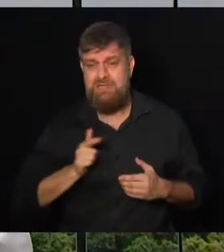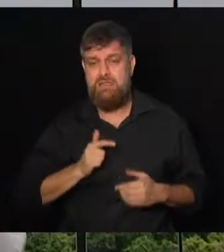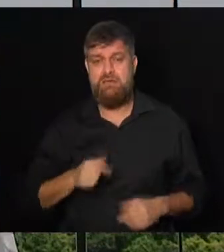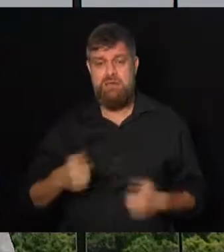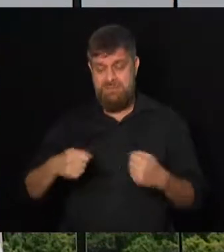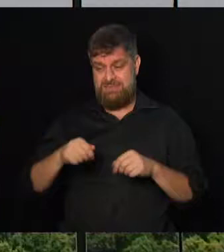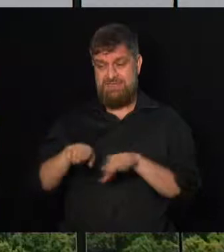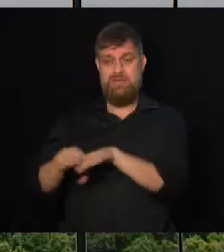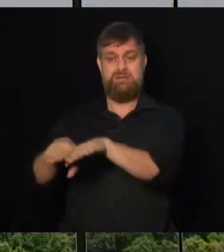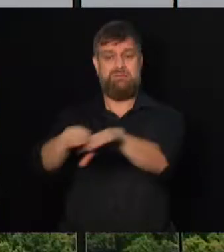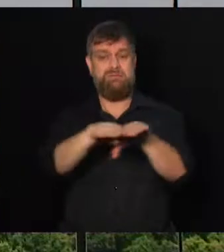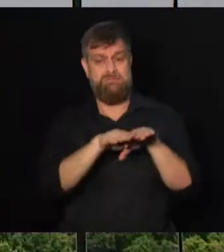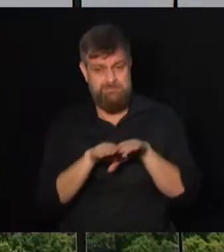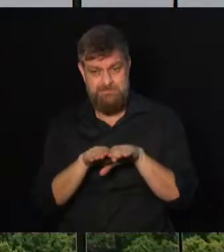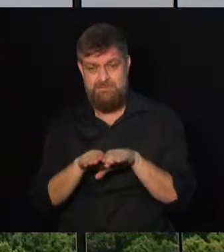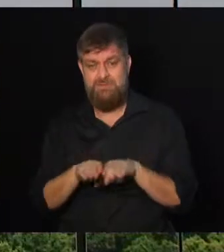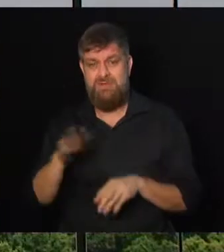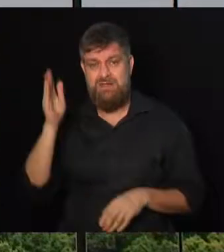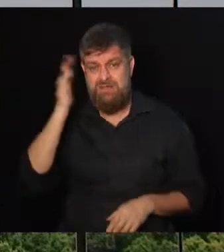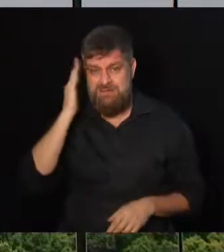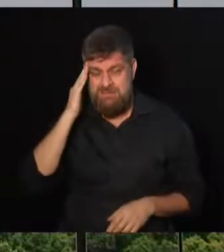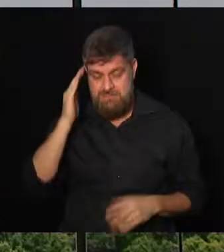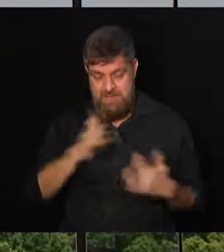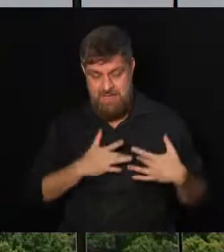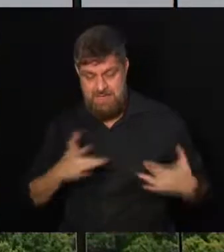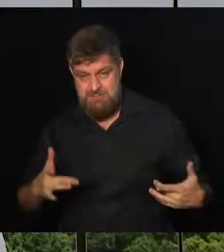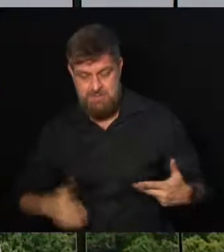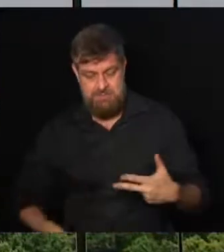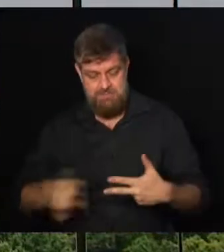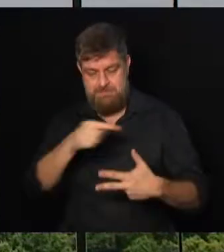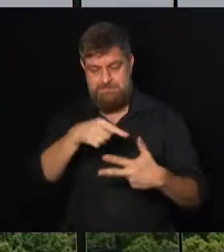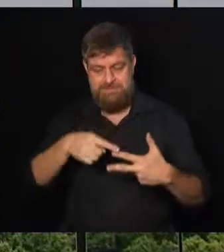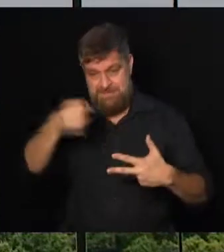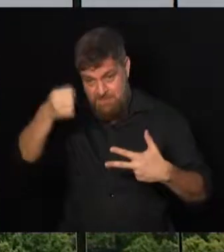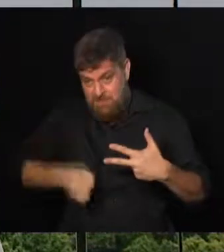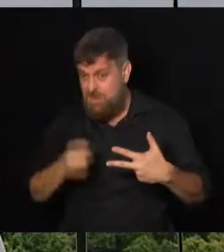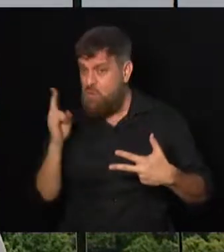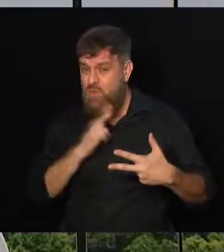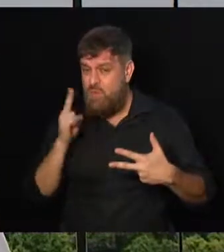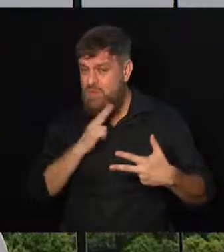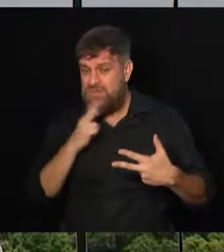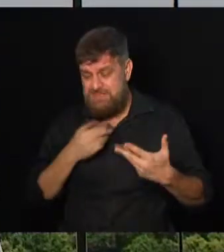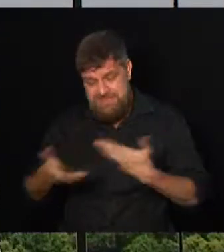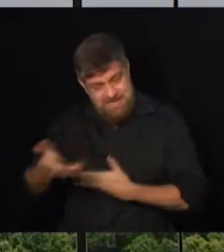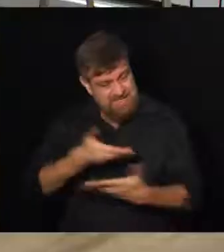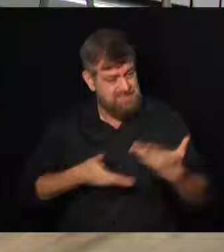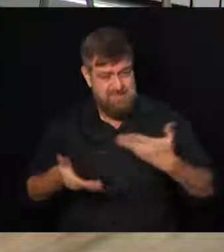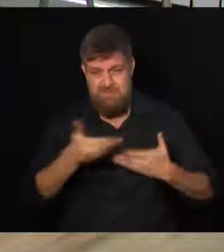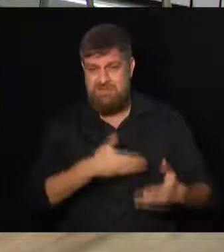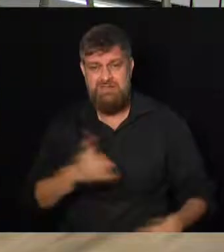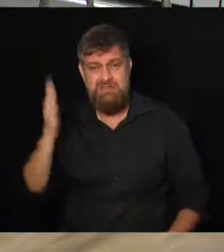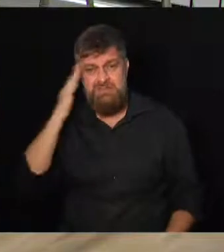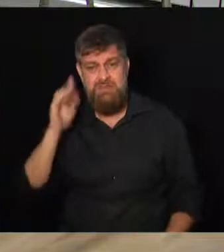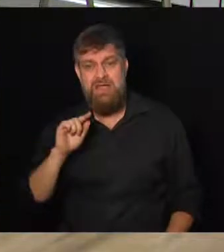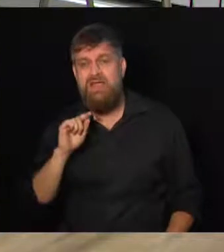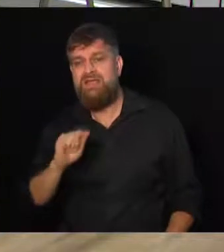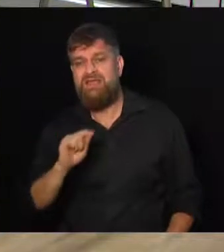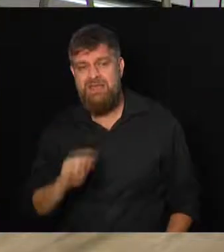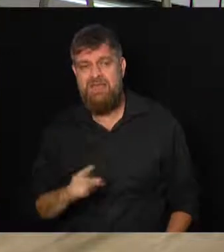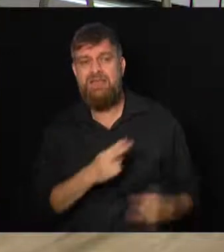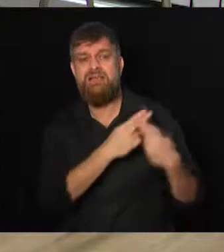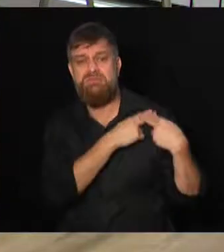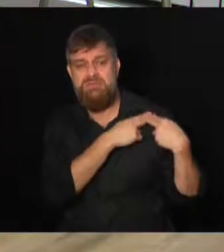universalidade e tal, mas essa discussão de solidariedade dos entes federativos tem que ser discutida urgente. Hoje, o maior ônus fica para o